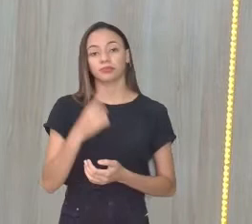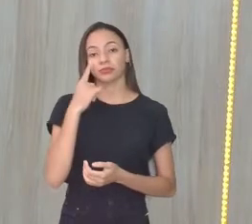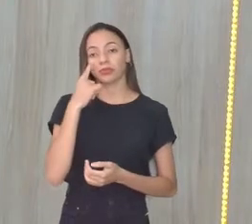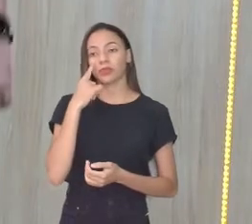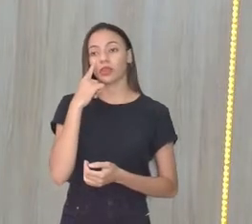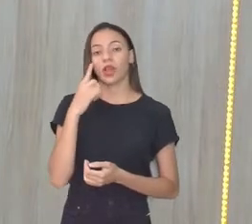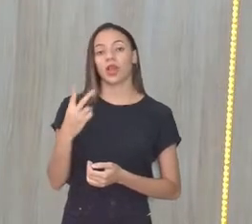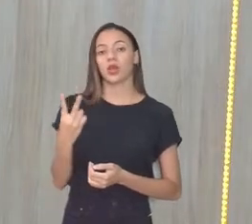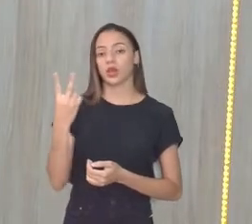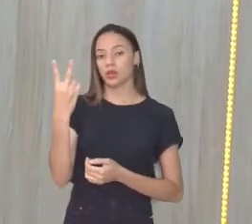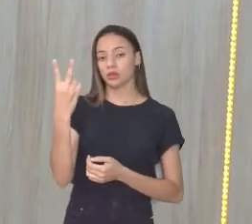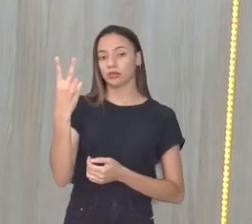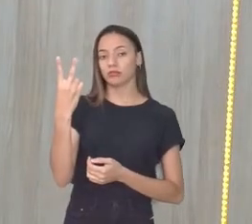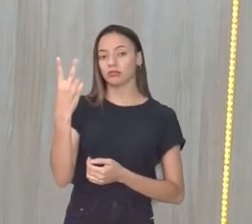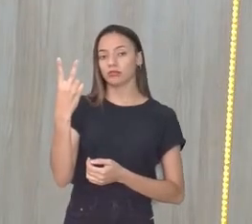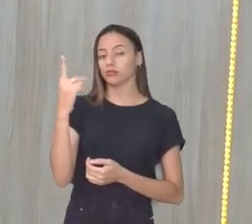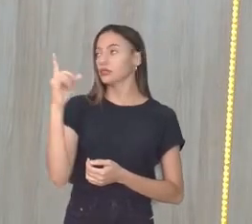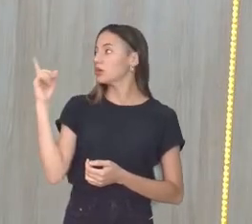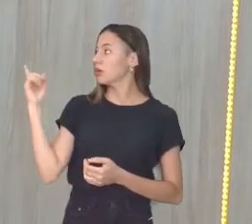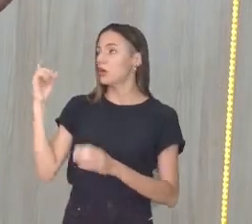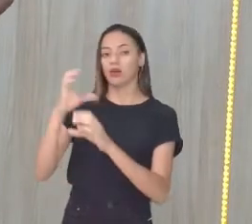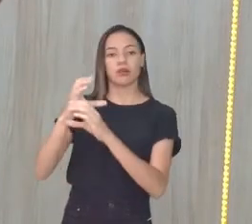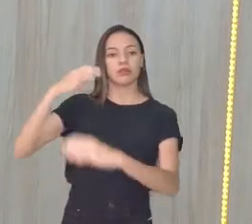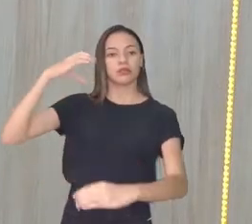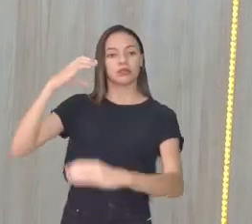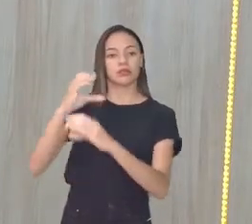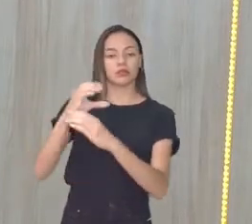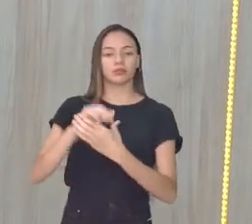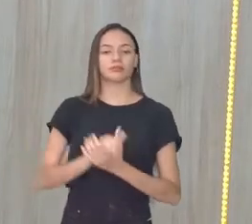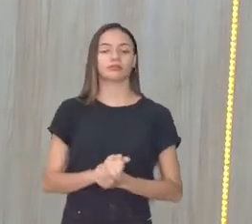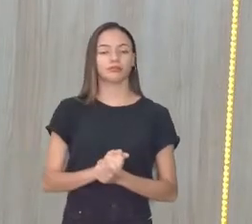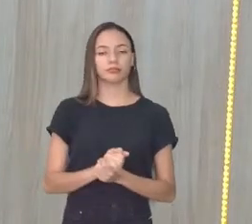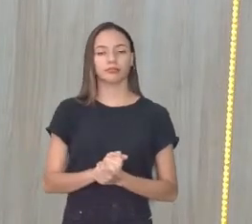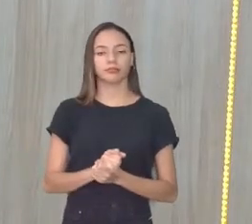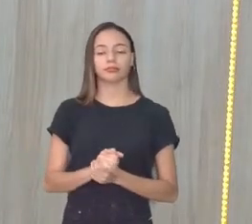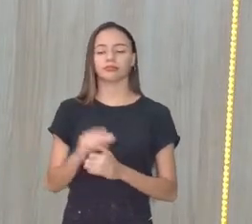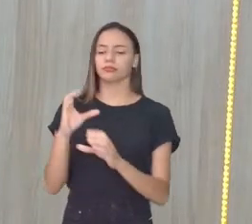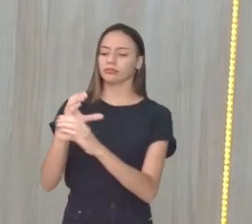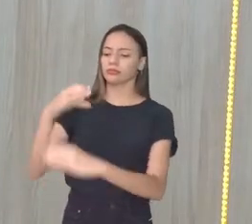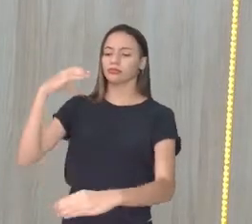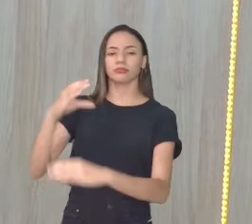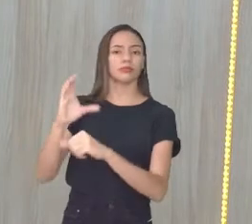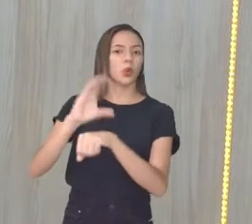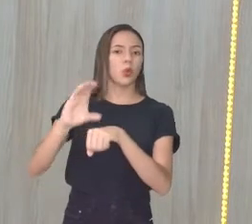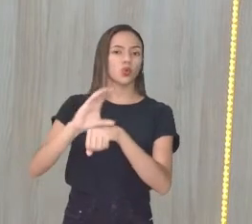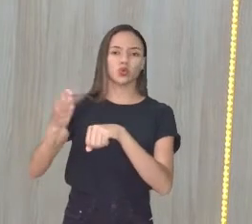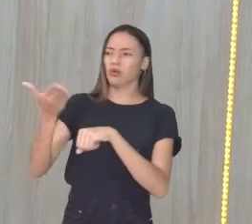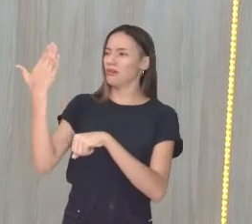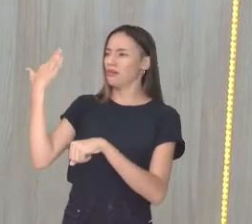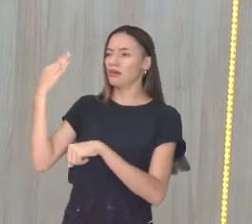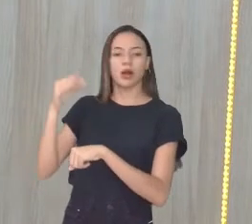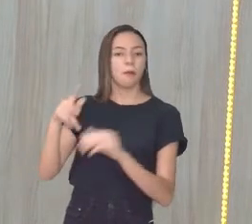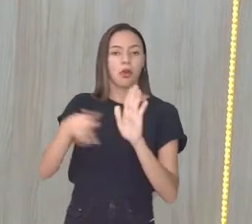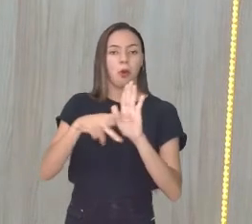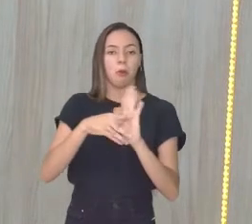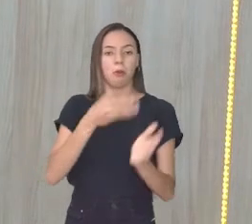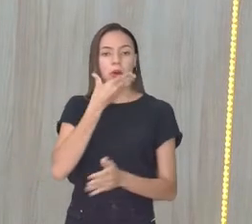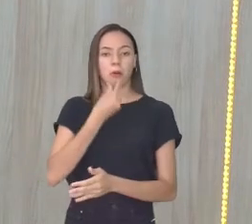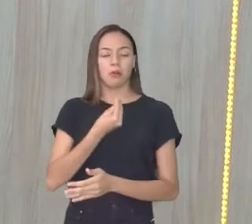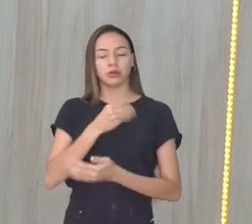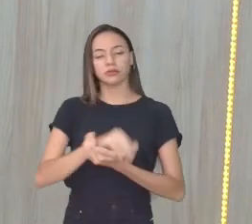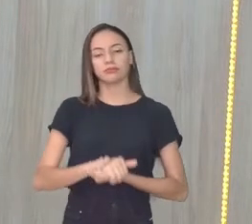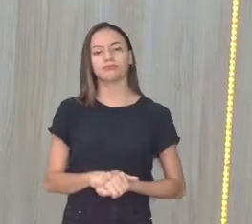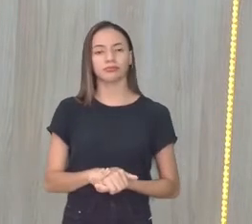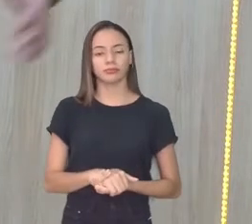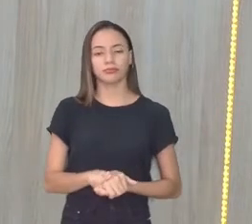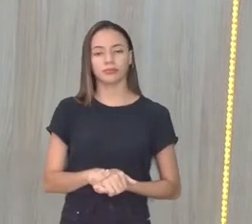trago veja, engenharia. Engenharia era um curso que era para homens, né?